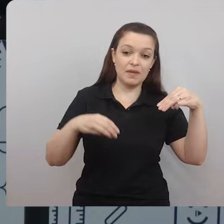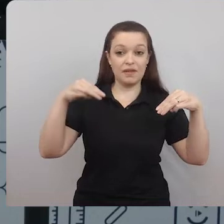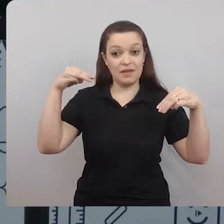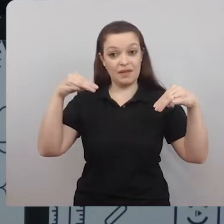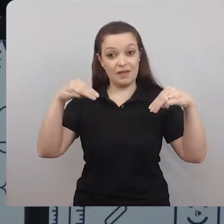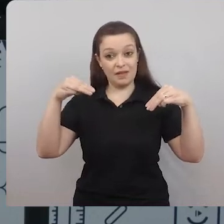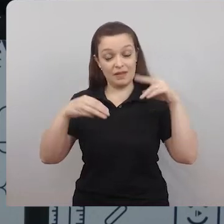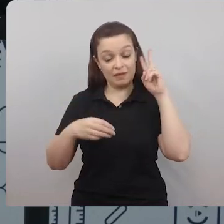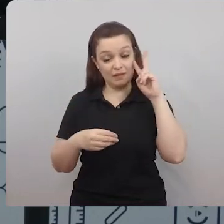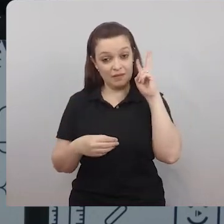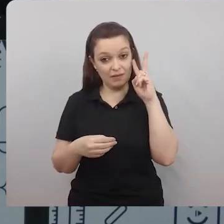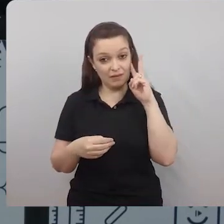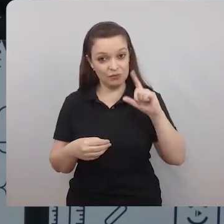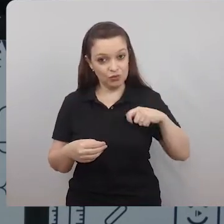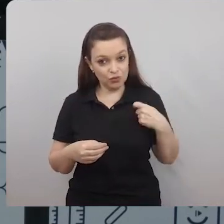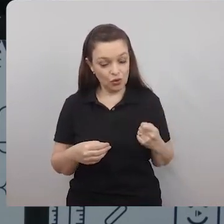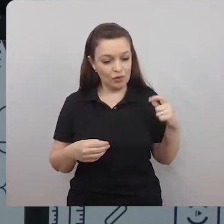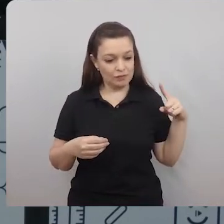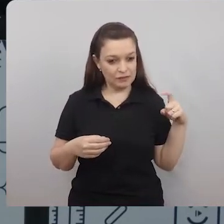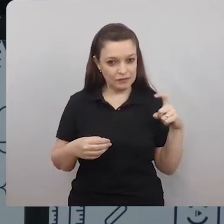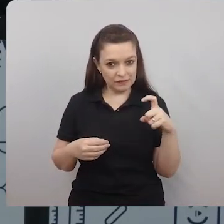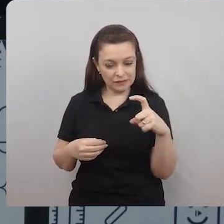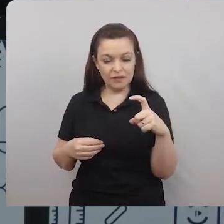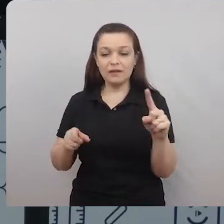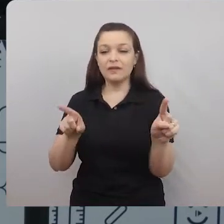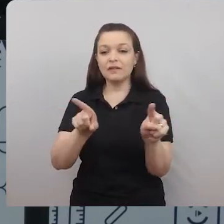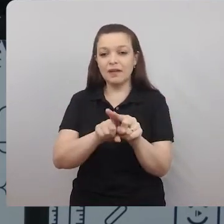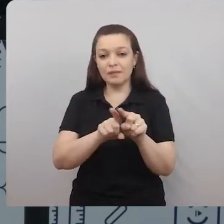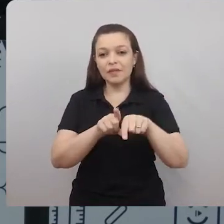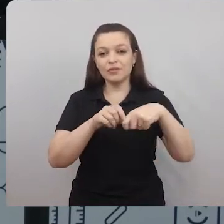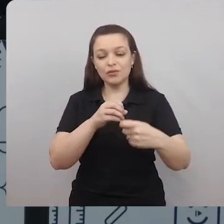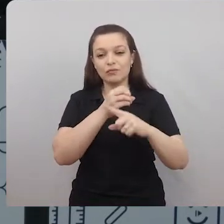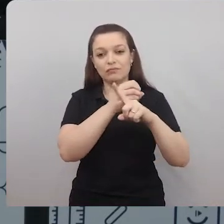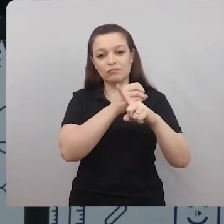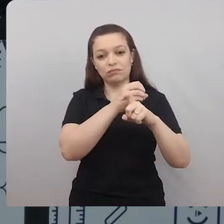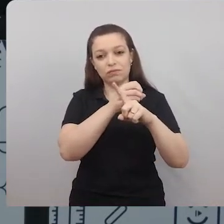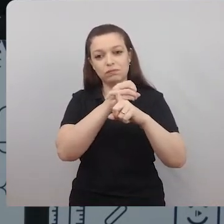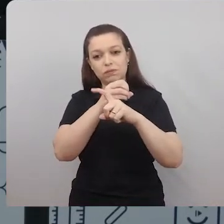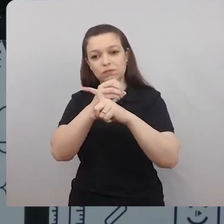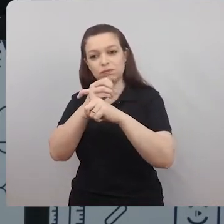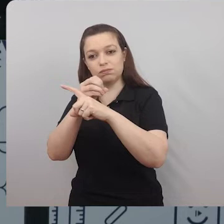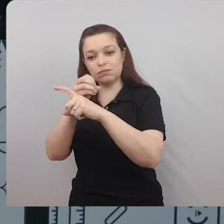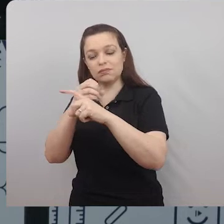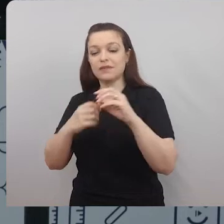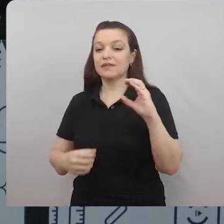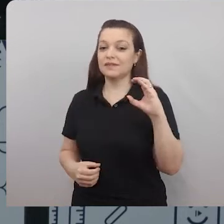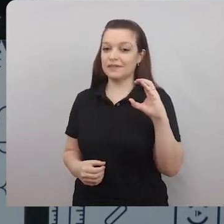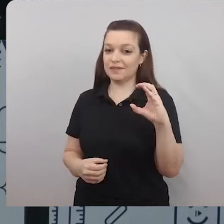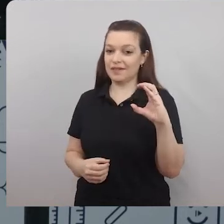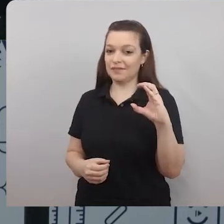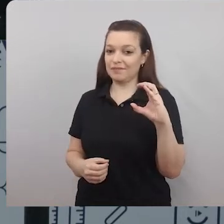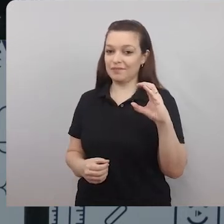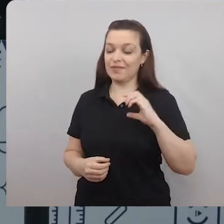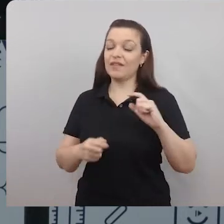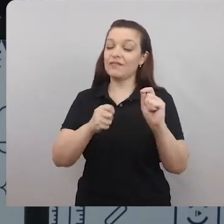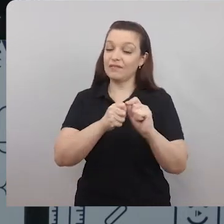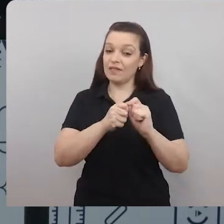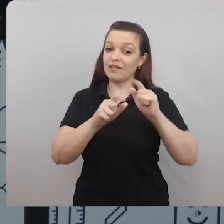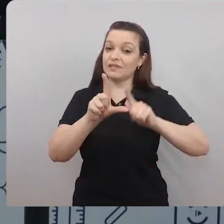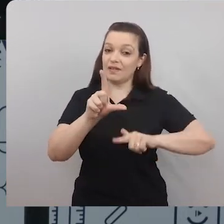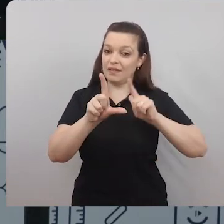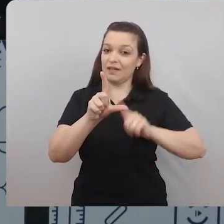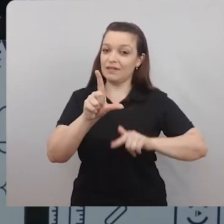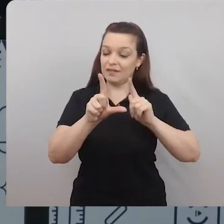do meleca, que é a letra M, e do caramelo, que é um caracol, que